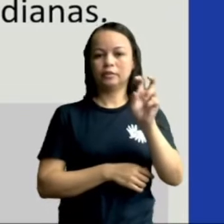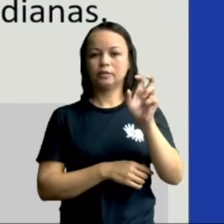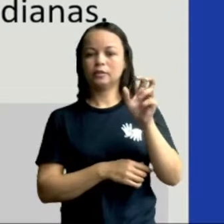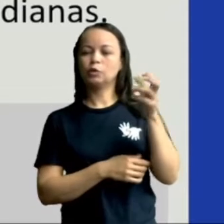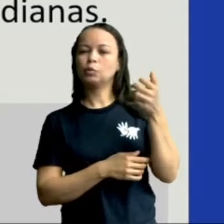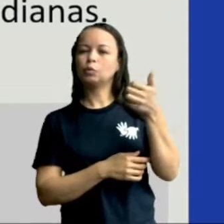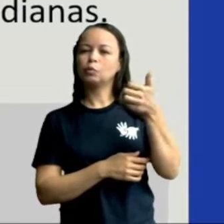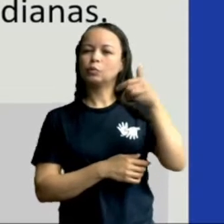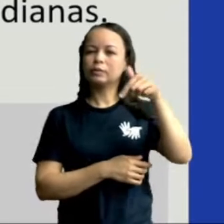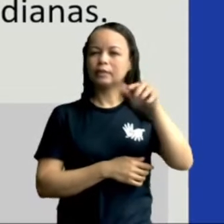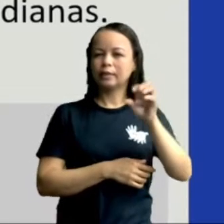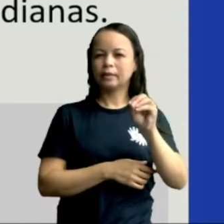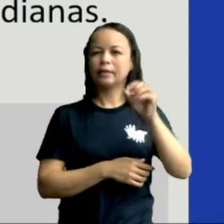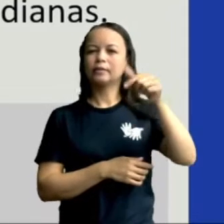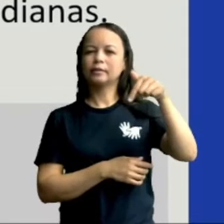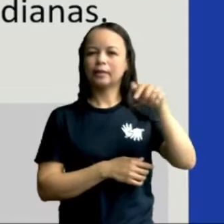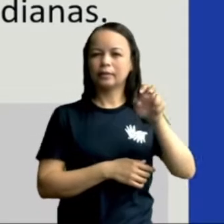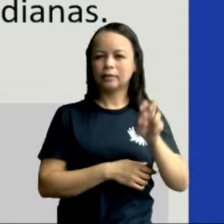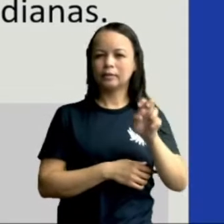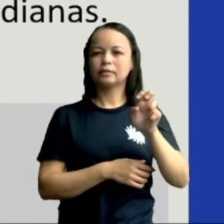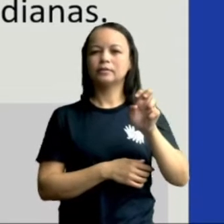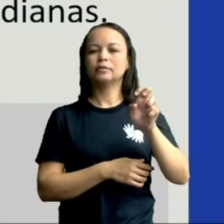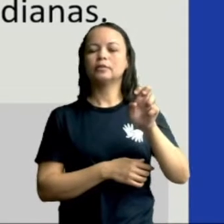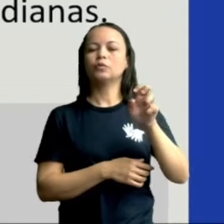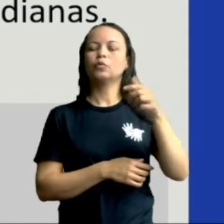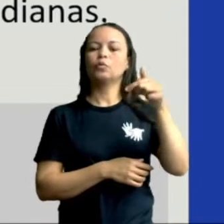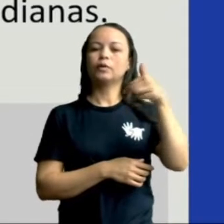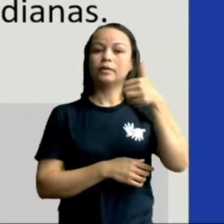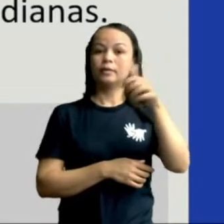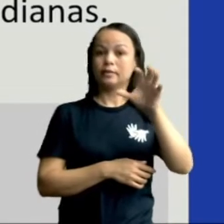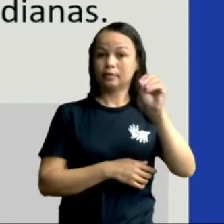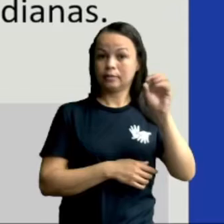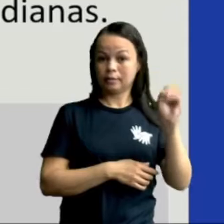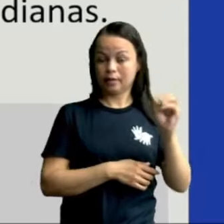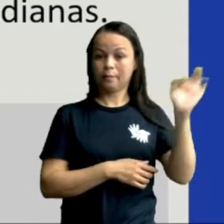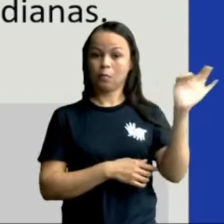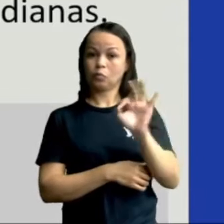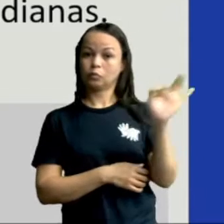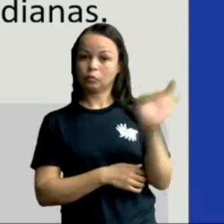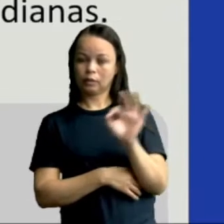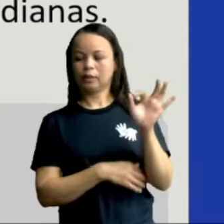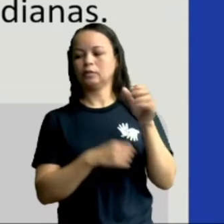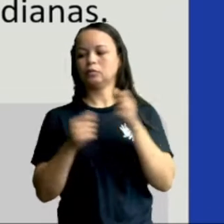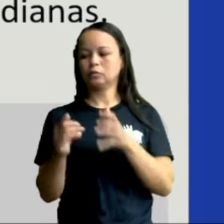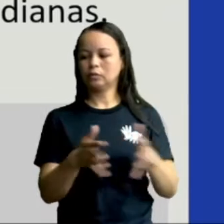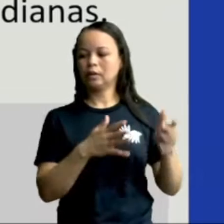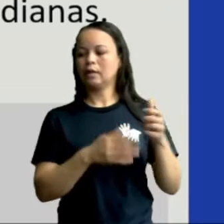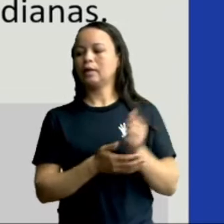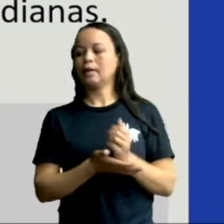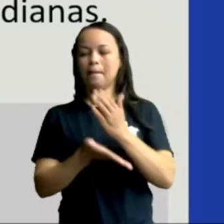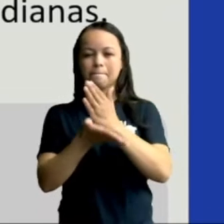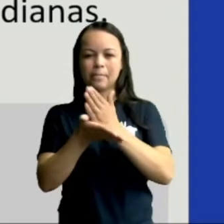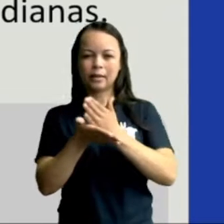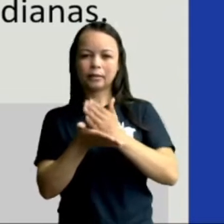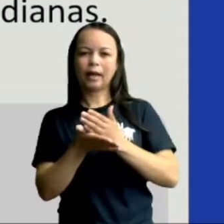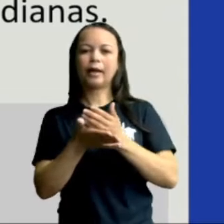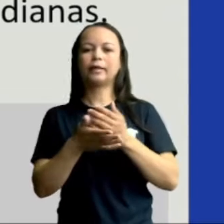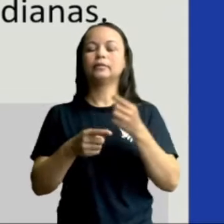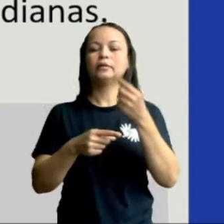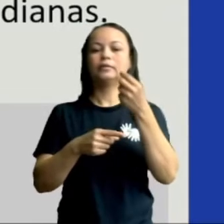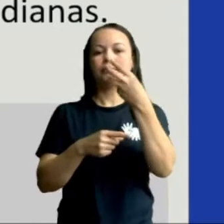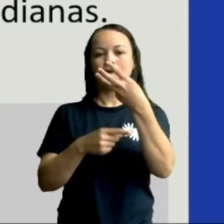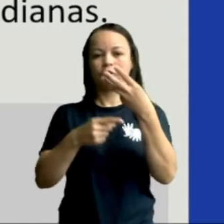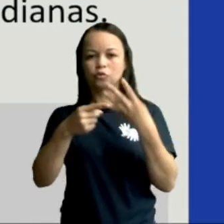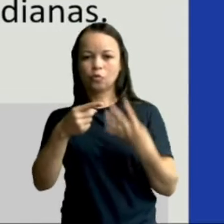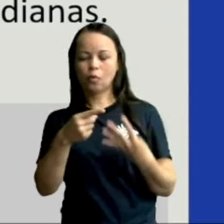50%, 75% e 100%, a décima parte, quarta parte, metade,